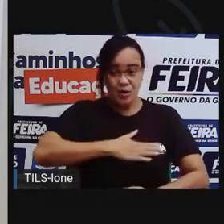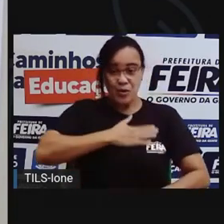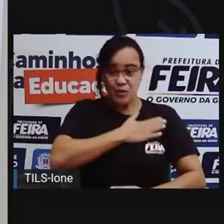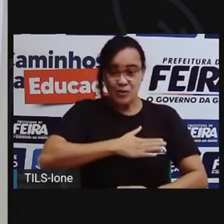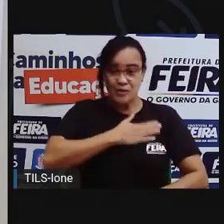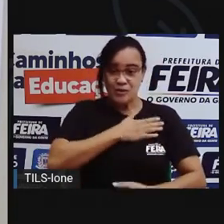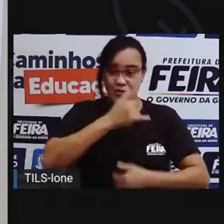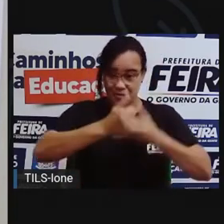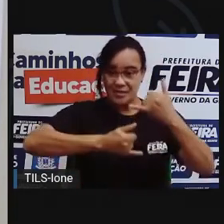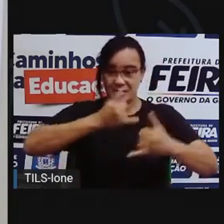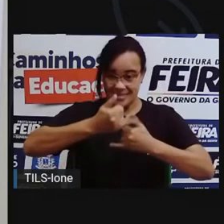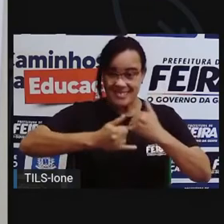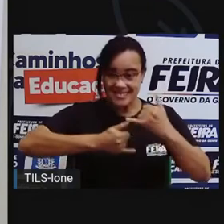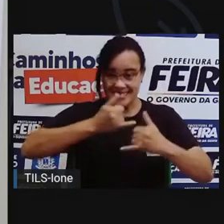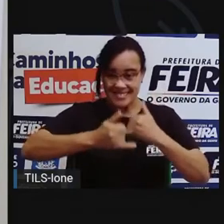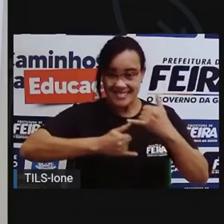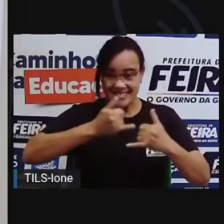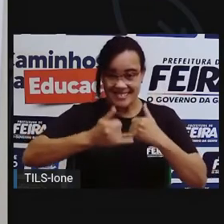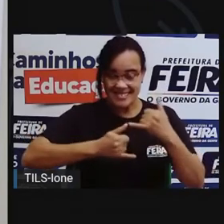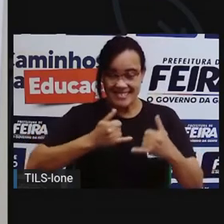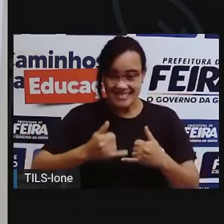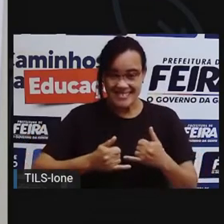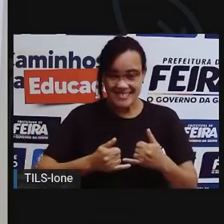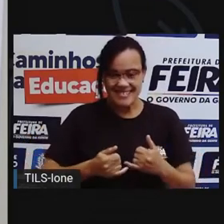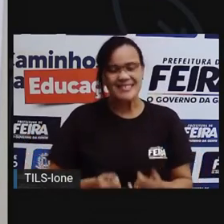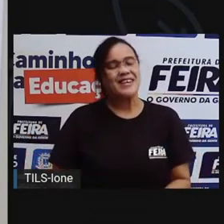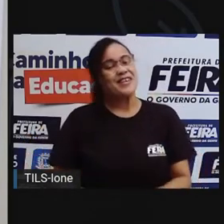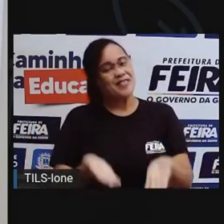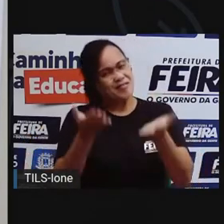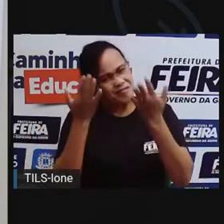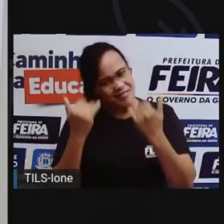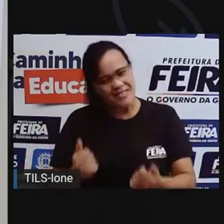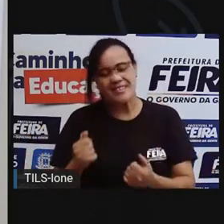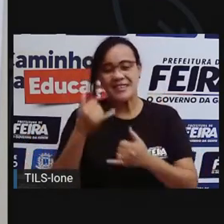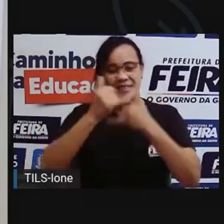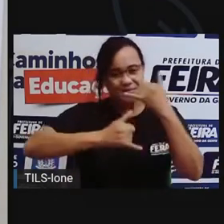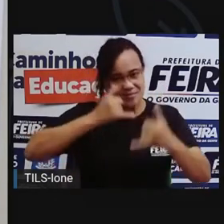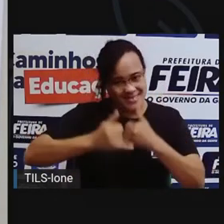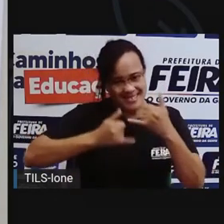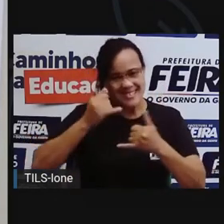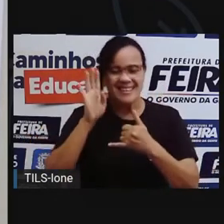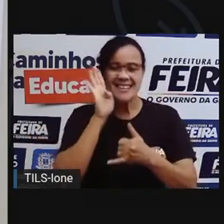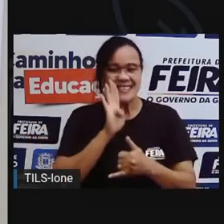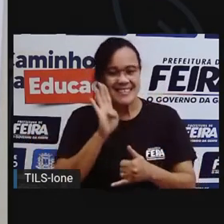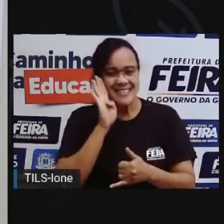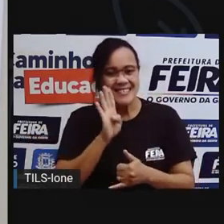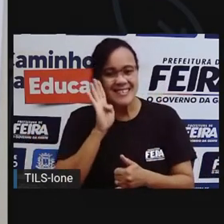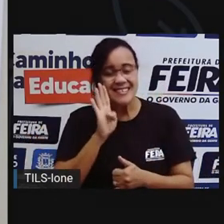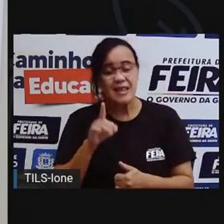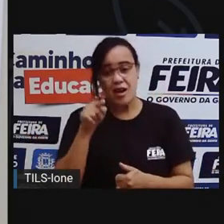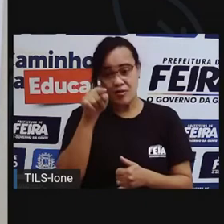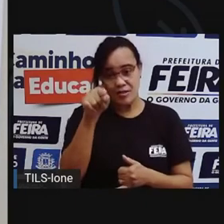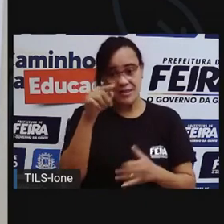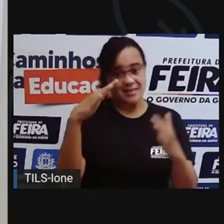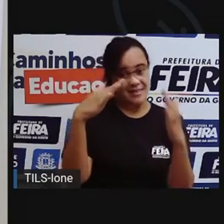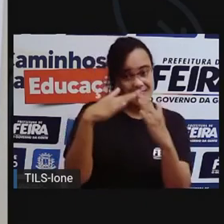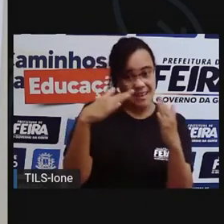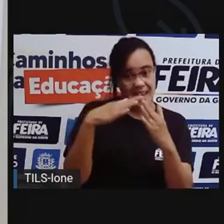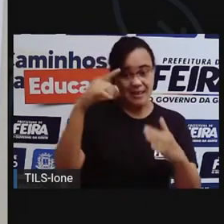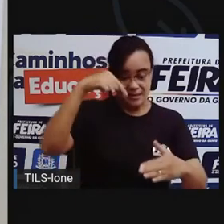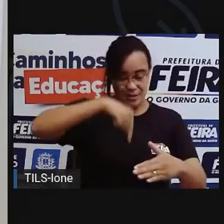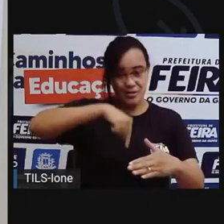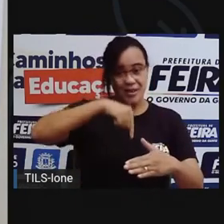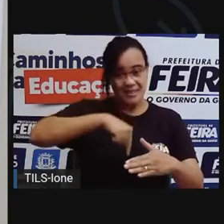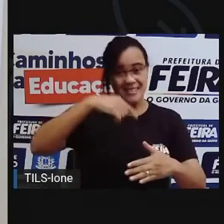do brinquedo? Vamos nos divertir muito brincando? Vocês vão brincar daí e eu vou brincar daqui.